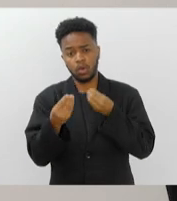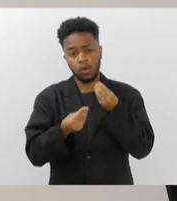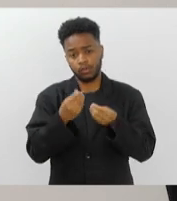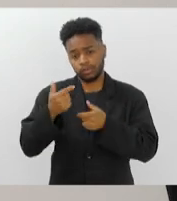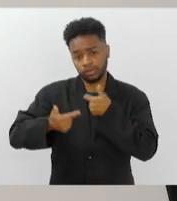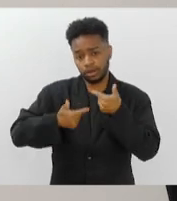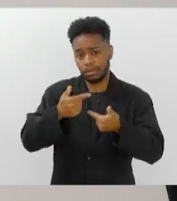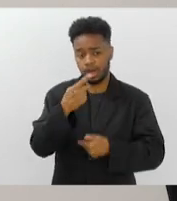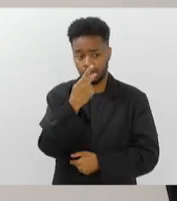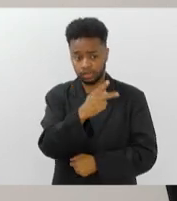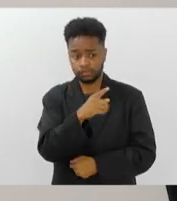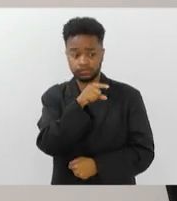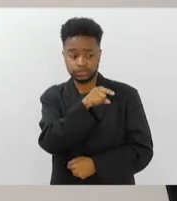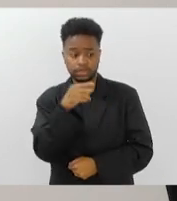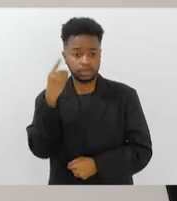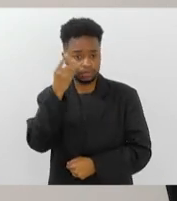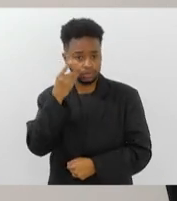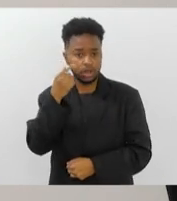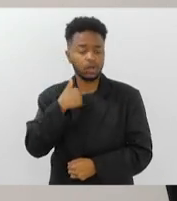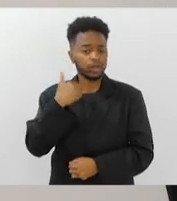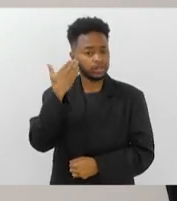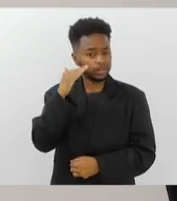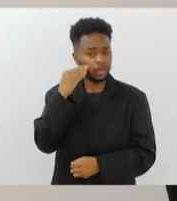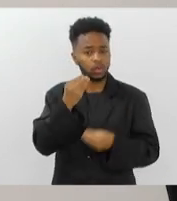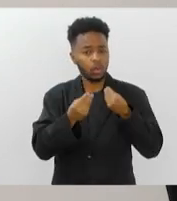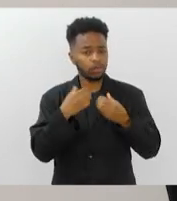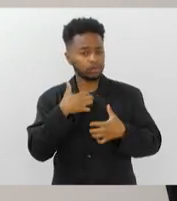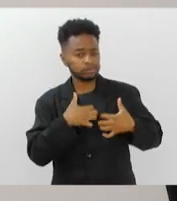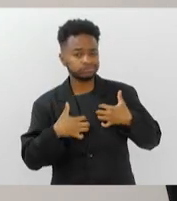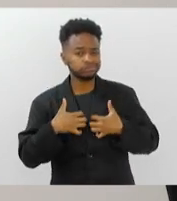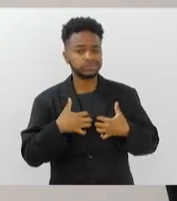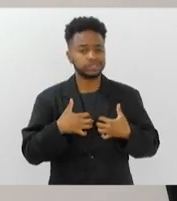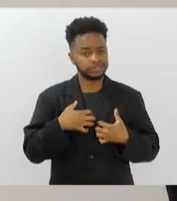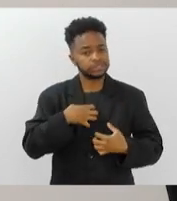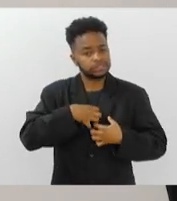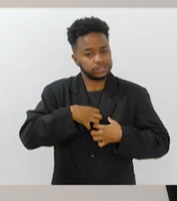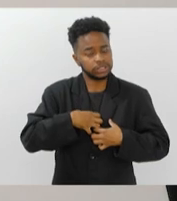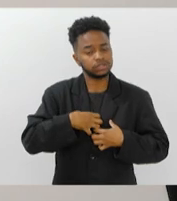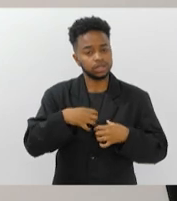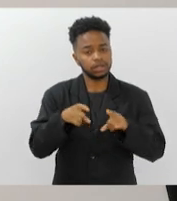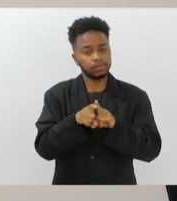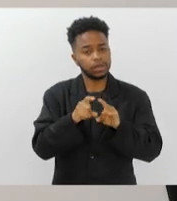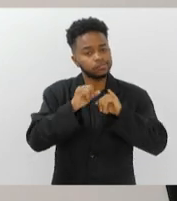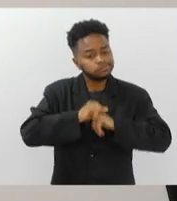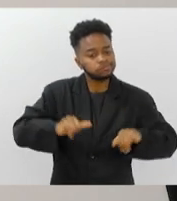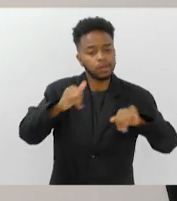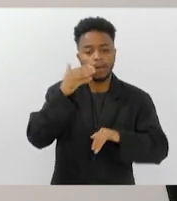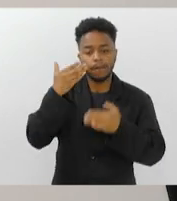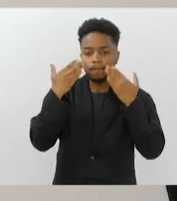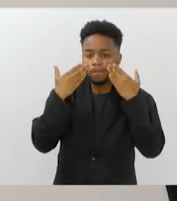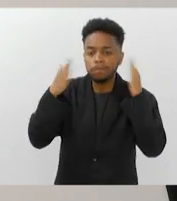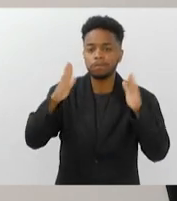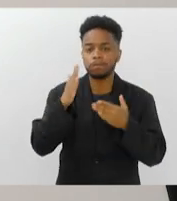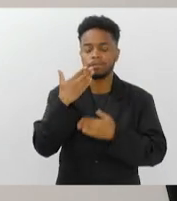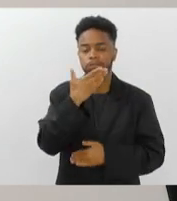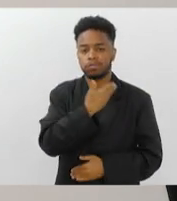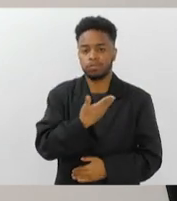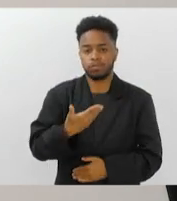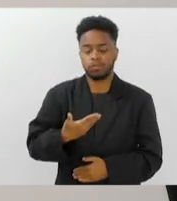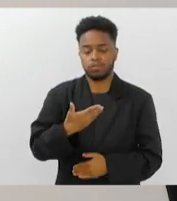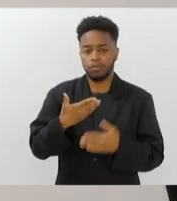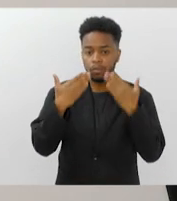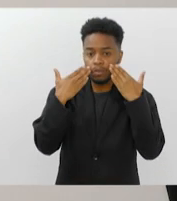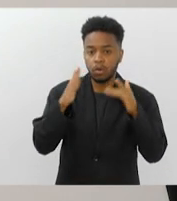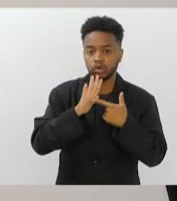entendo perfeitamente a sua angústia a sua revolta e a sua manifestação pública com relação à Dra Cláudia